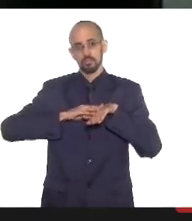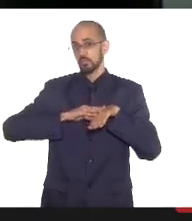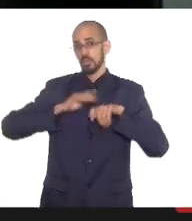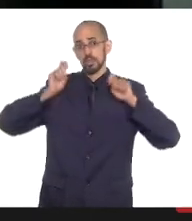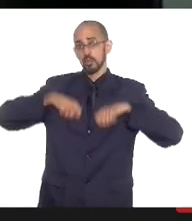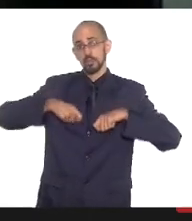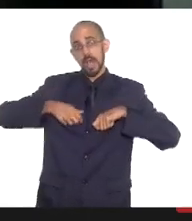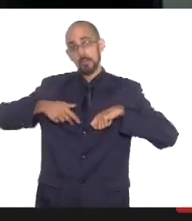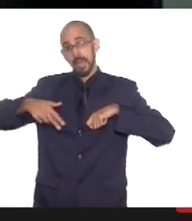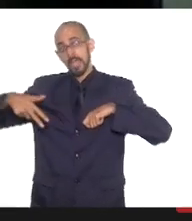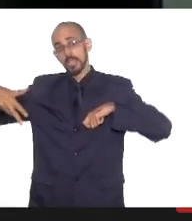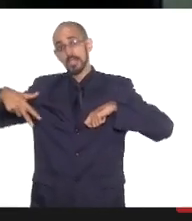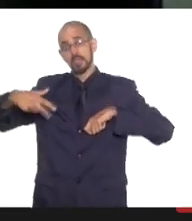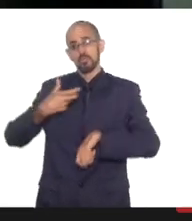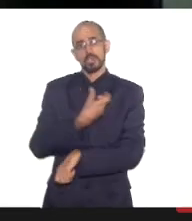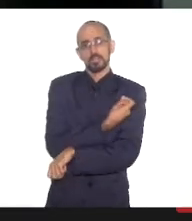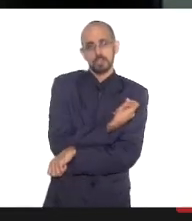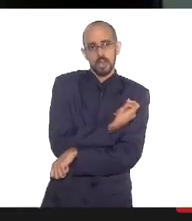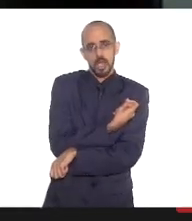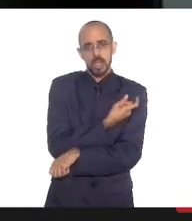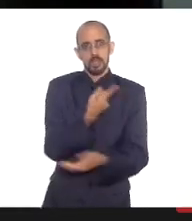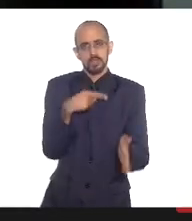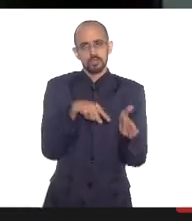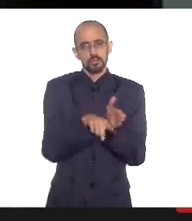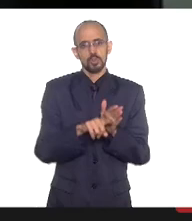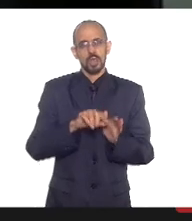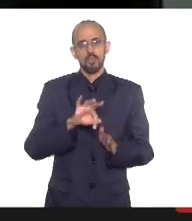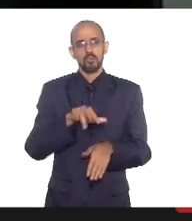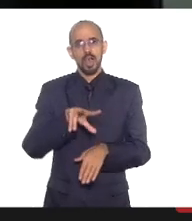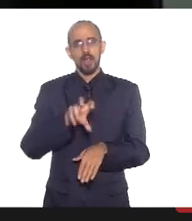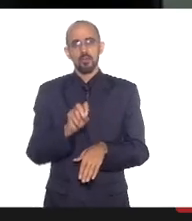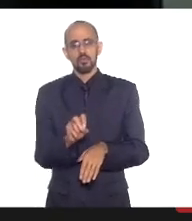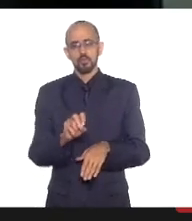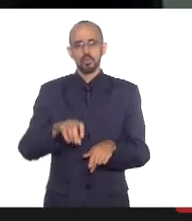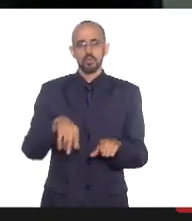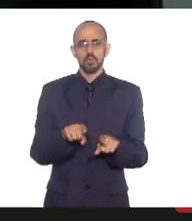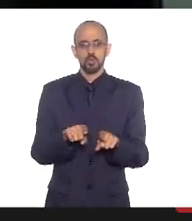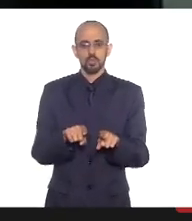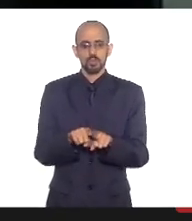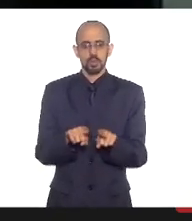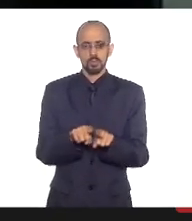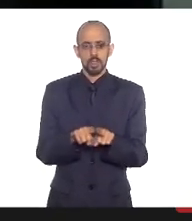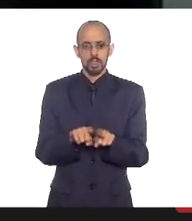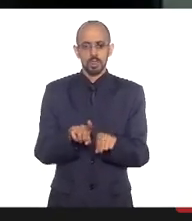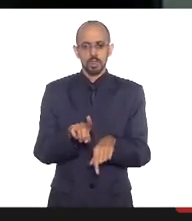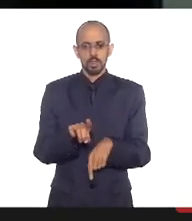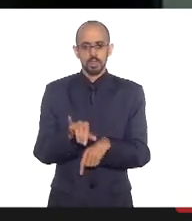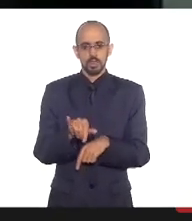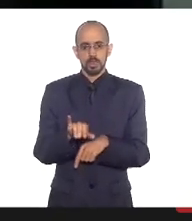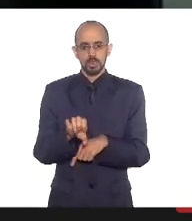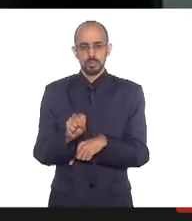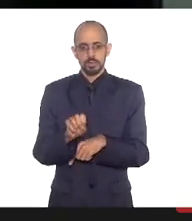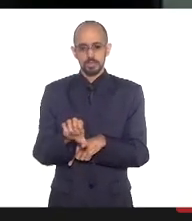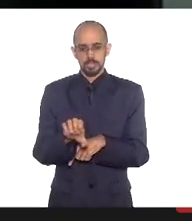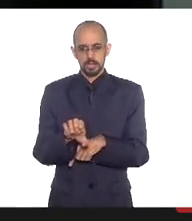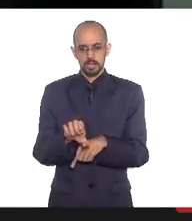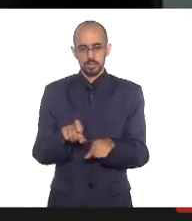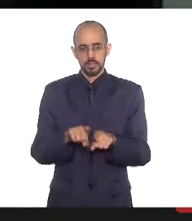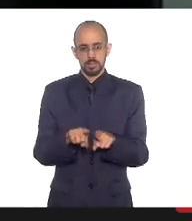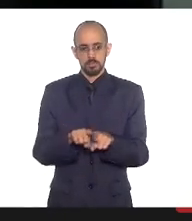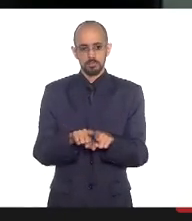para vacinação Doutor Flávio Doutora Deise e da Nazaré